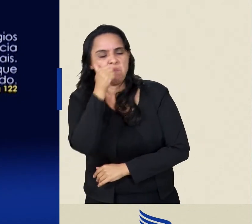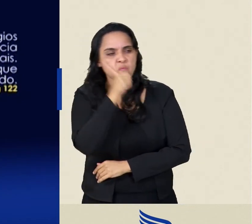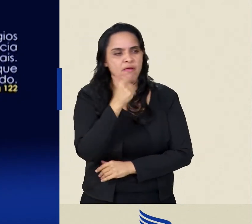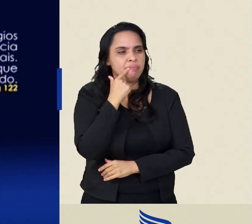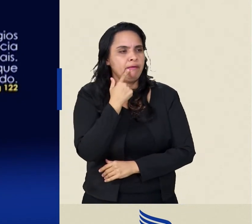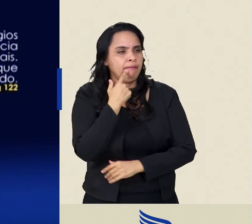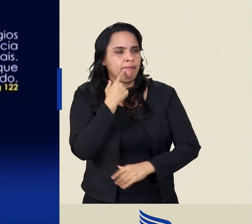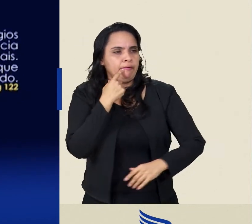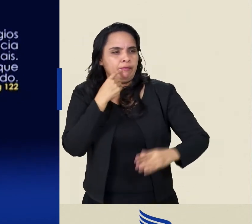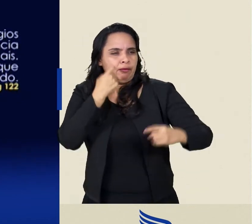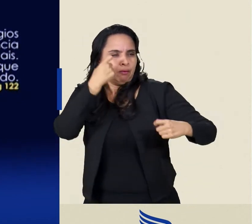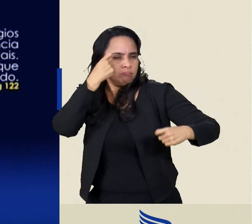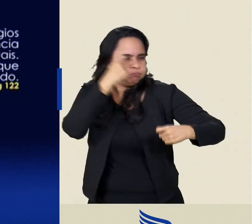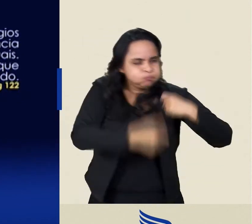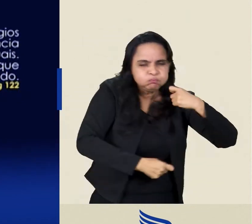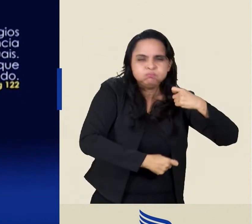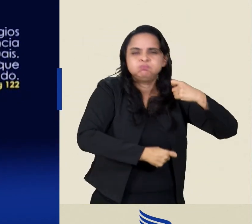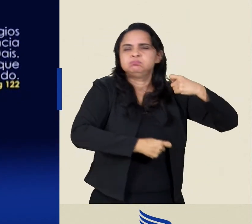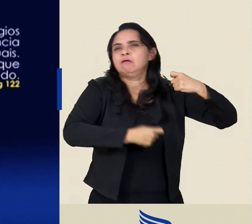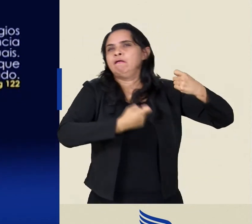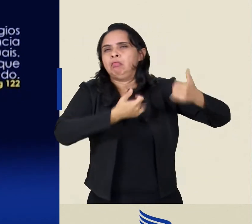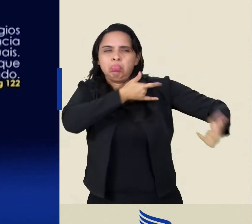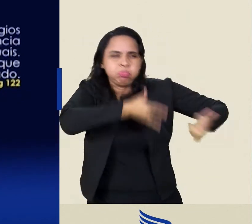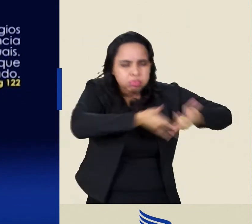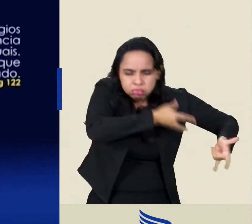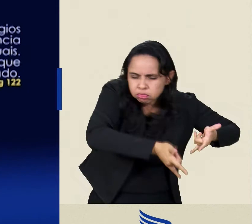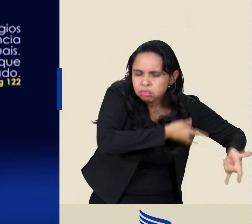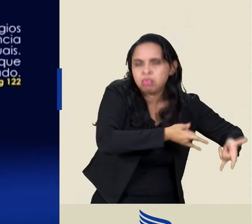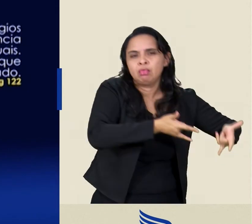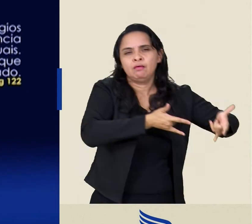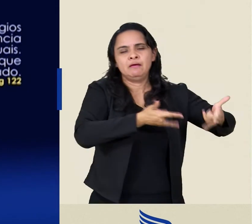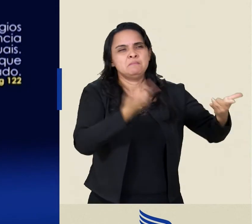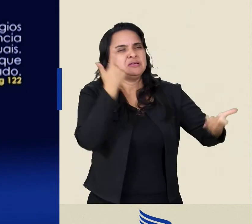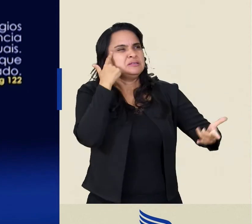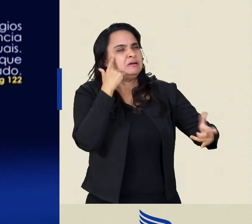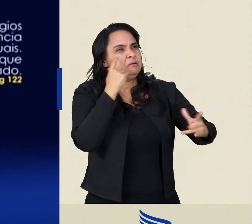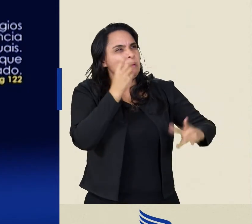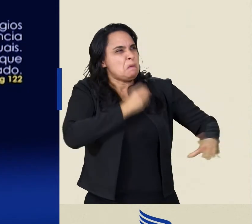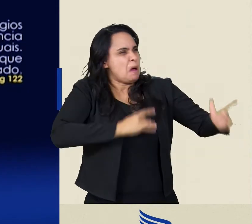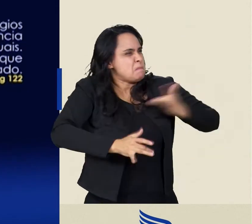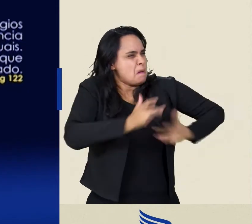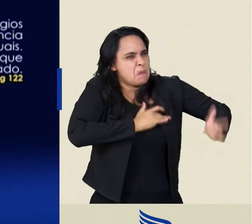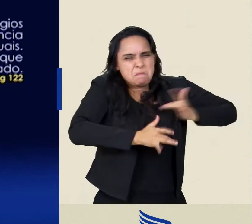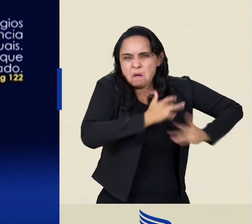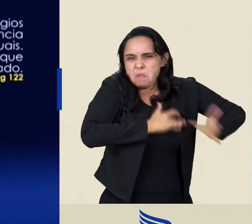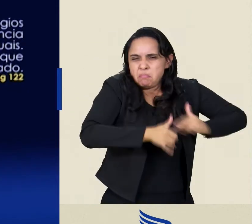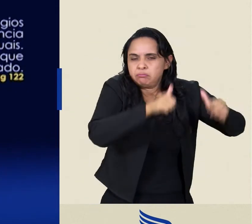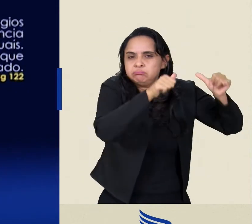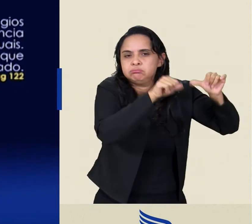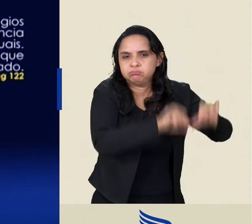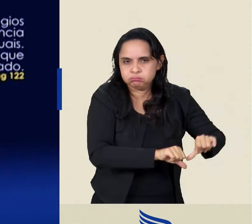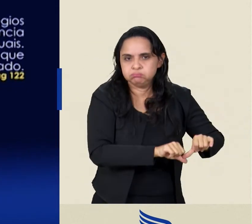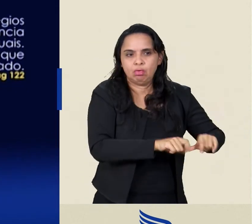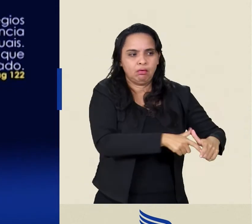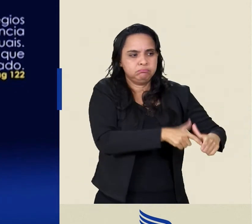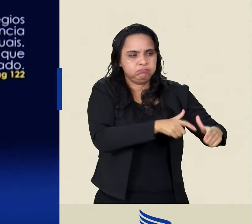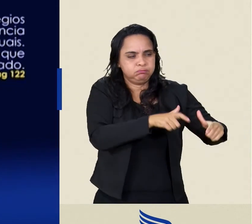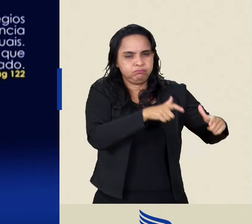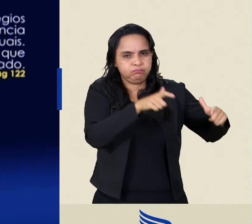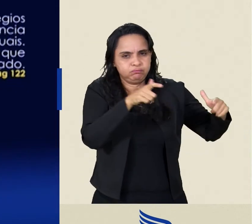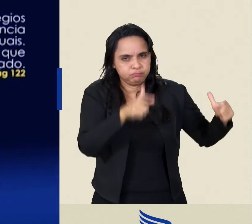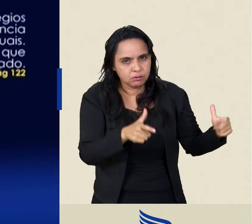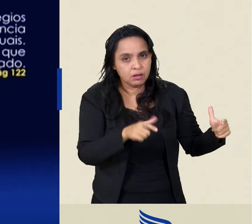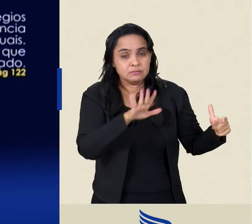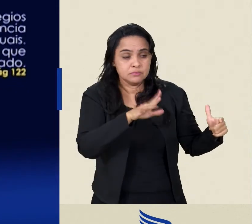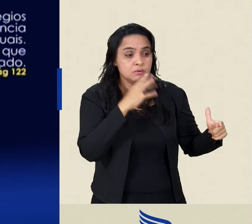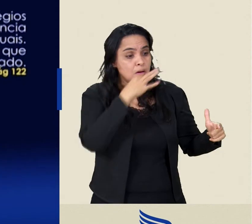e, pela condescendência, têm fortalecido suas paixões sensuais. É o levar ao excesso que é ilícito,